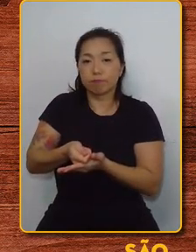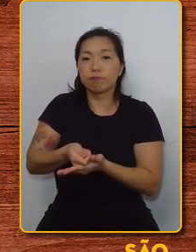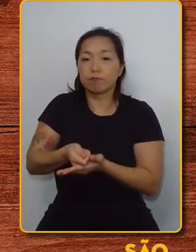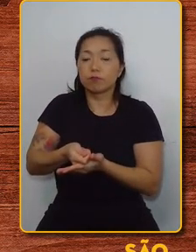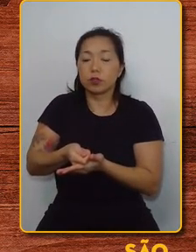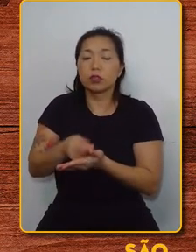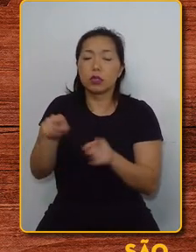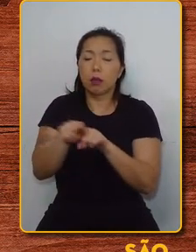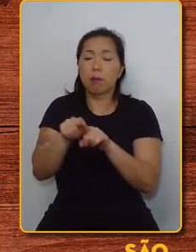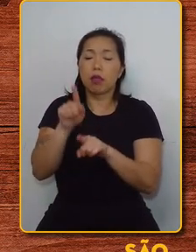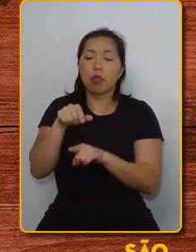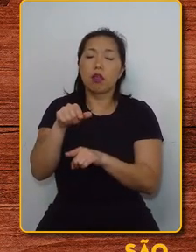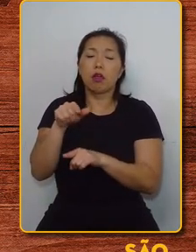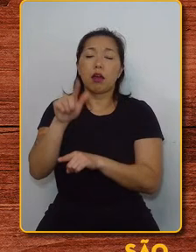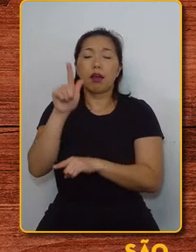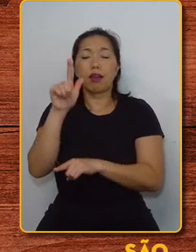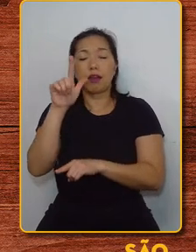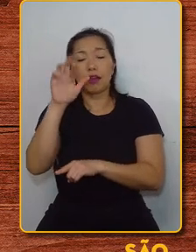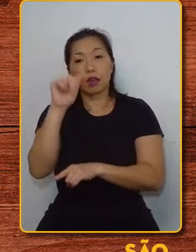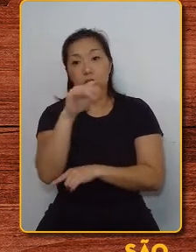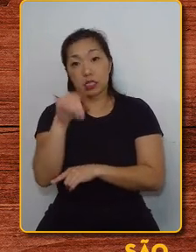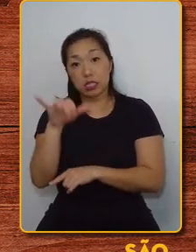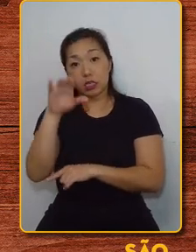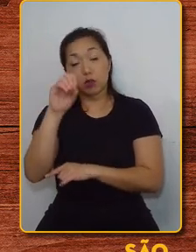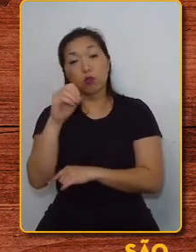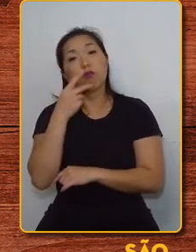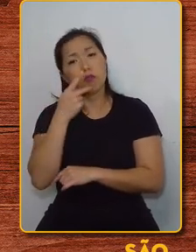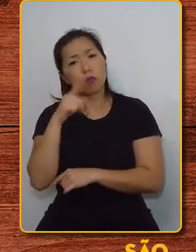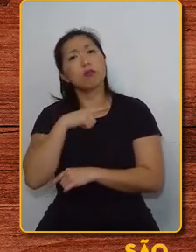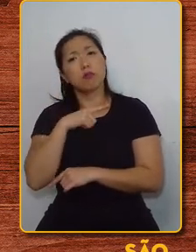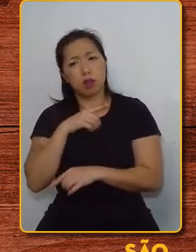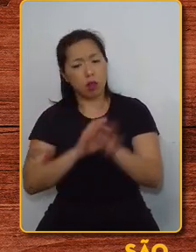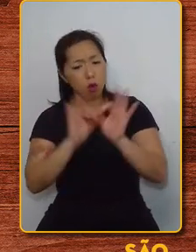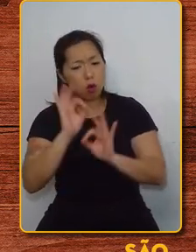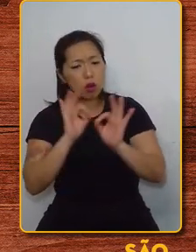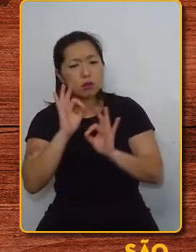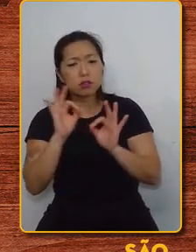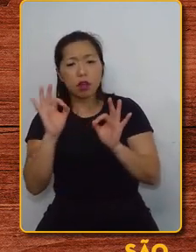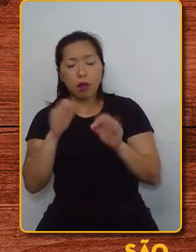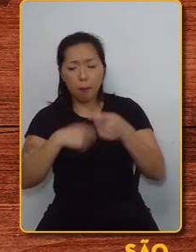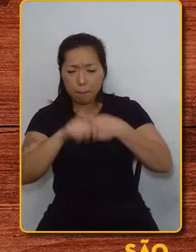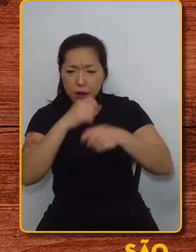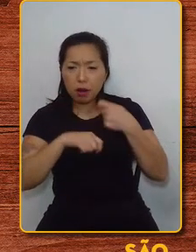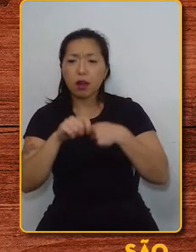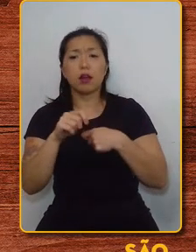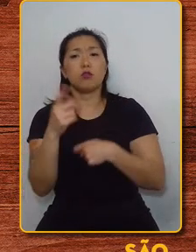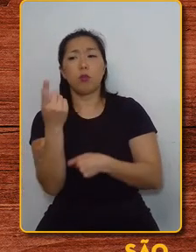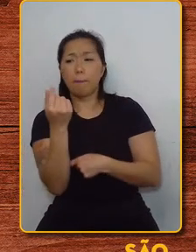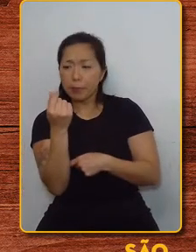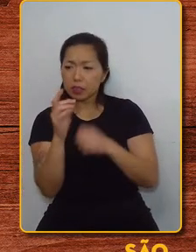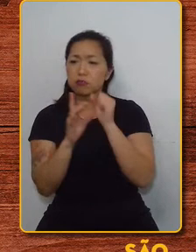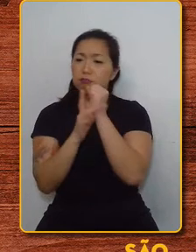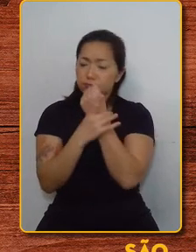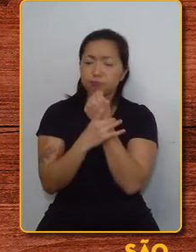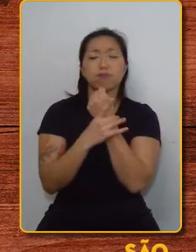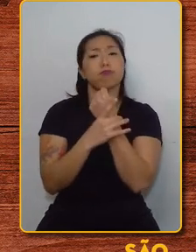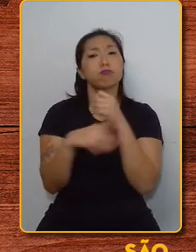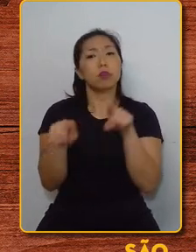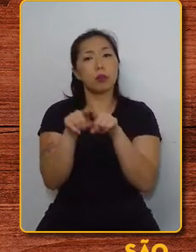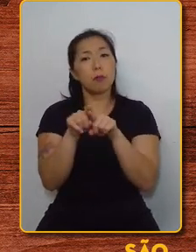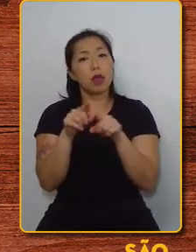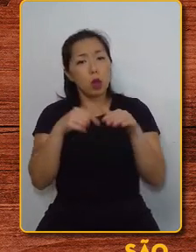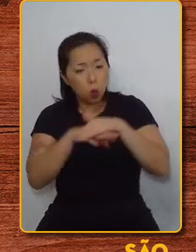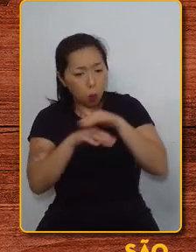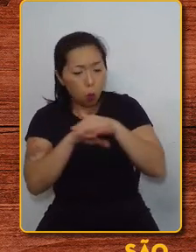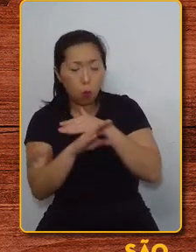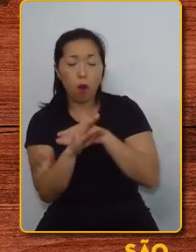por diante, que você organiza o mercado com garantia de preço, com estoque, assim por diante, como parte dessa política.